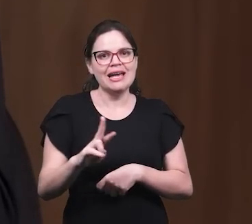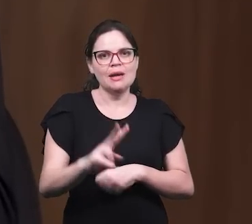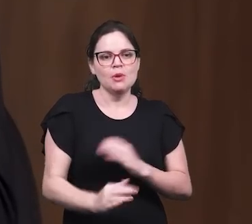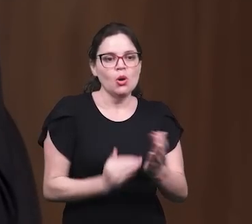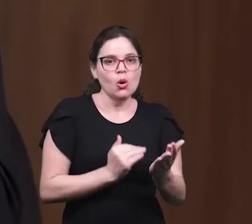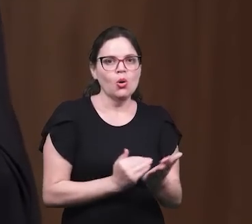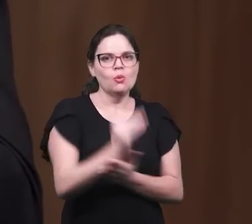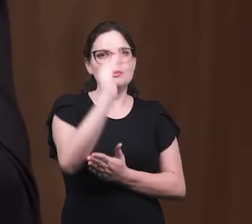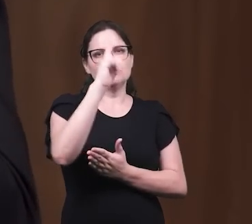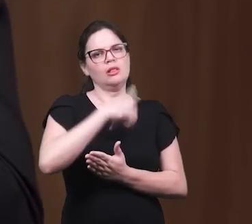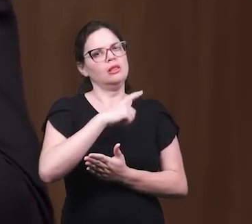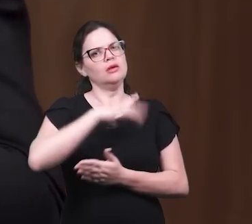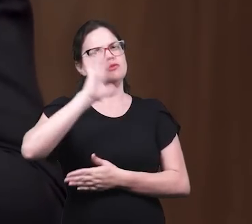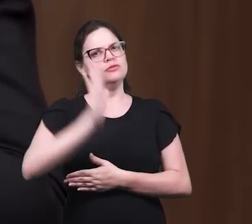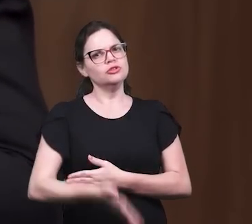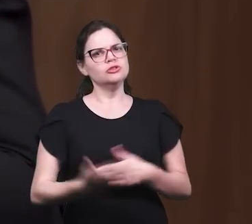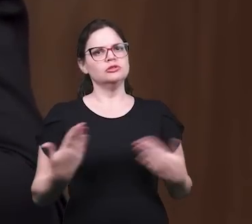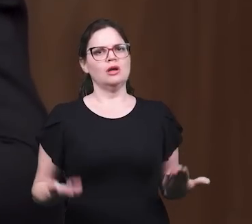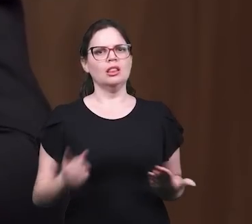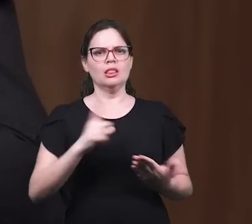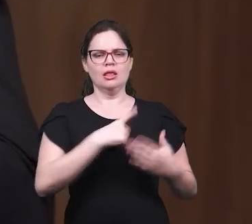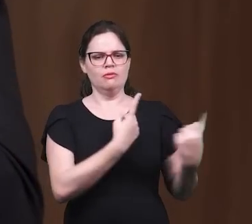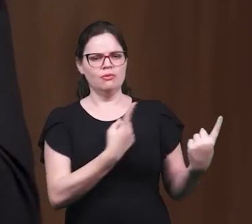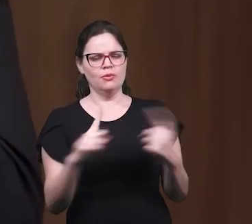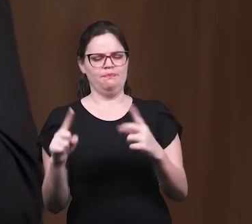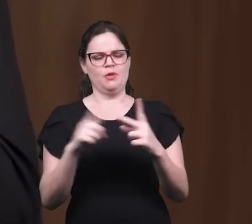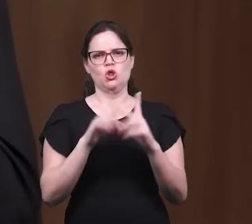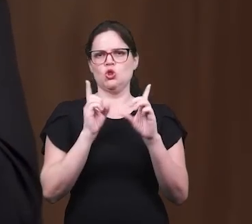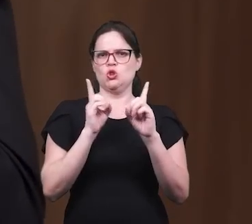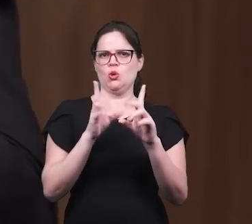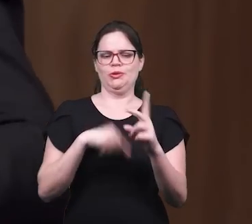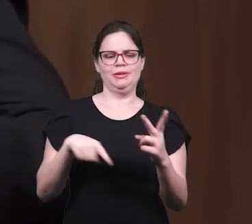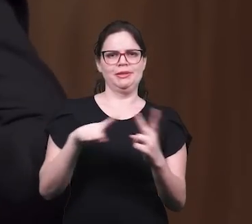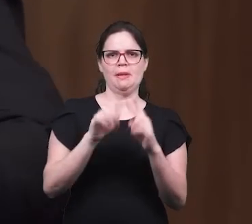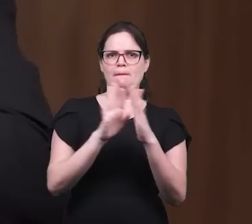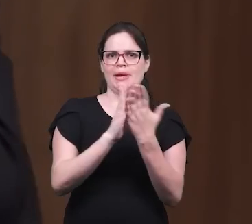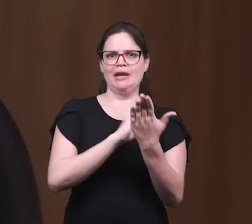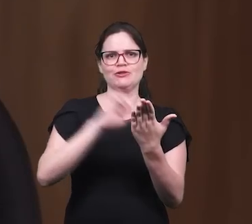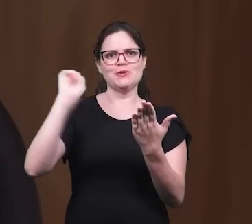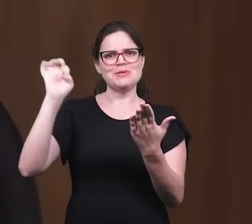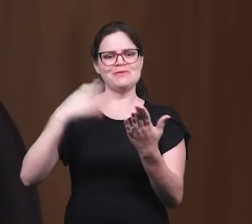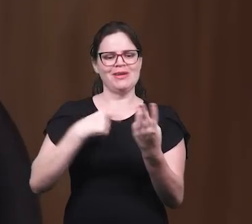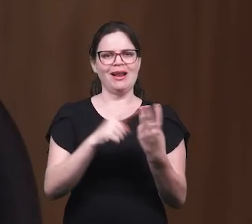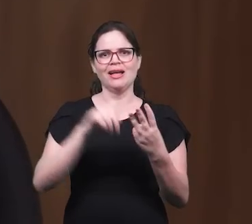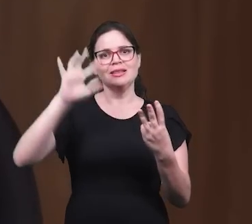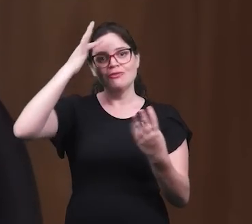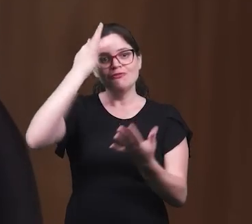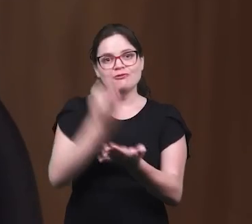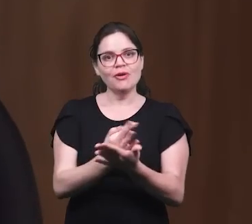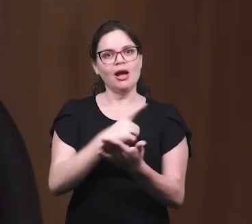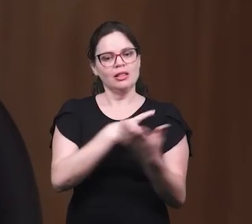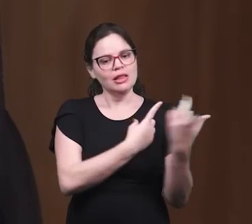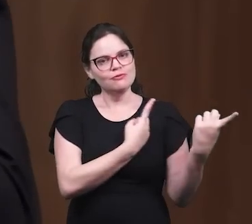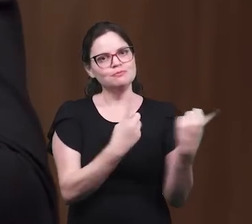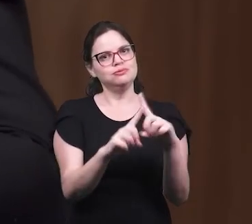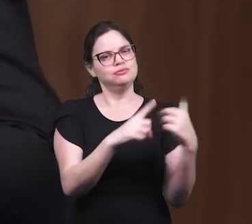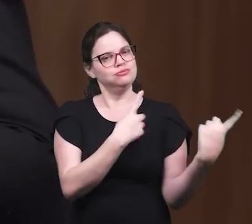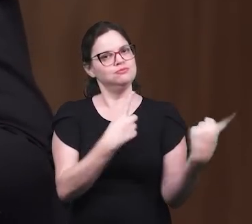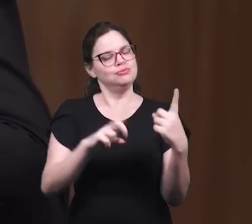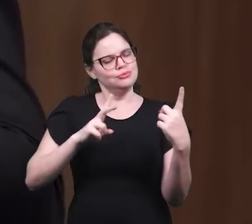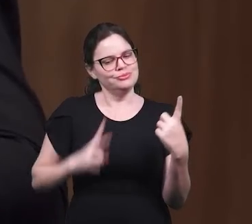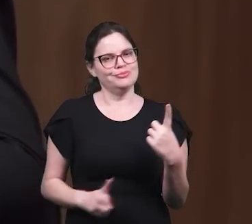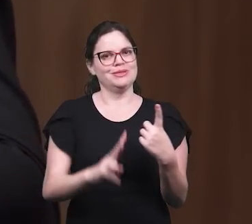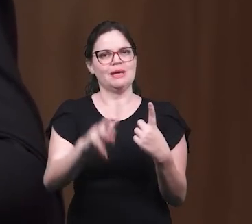oposição à doutrina, oposição à palavra, oposição à fé. Nós vivemos oposições para que